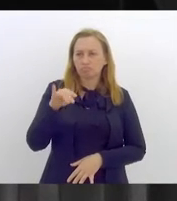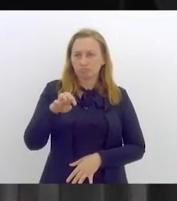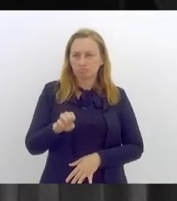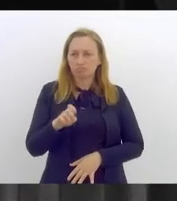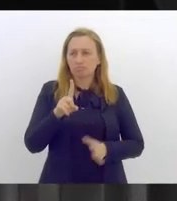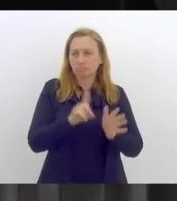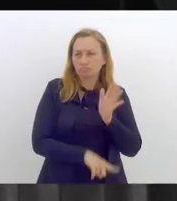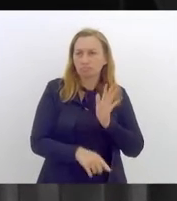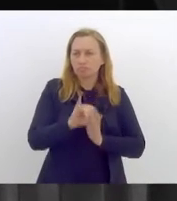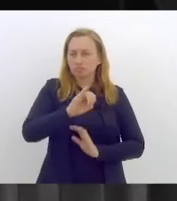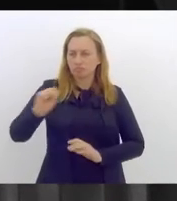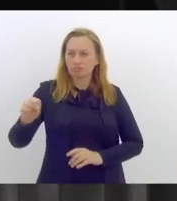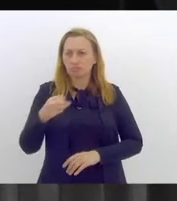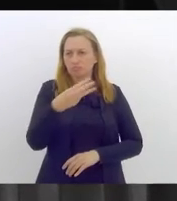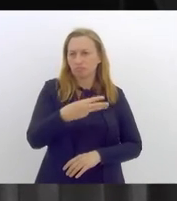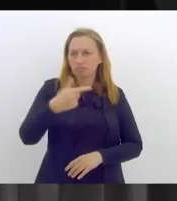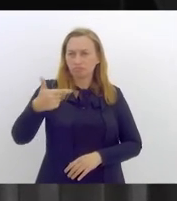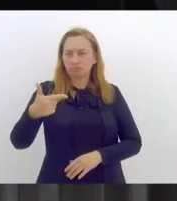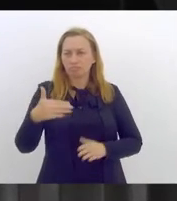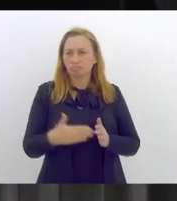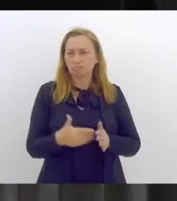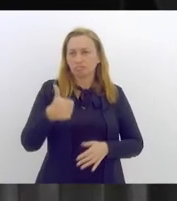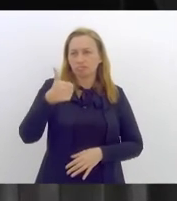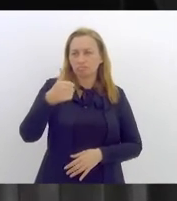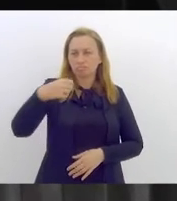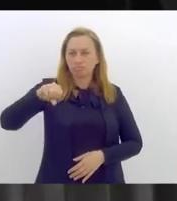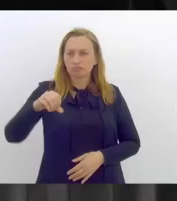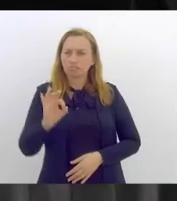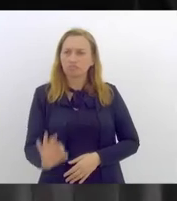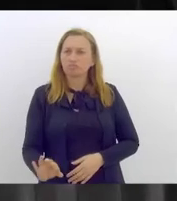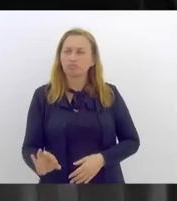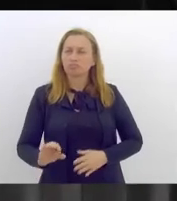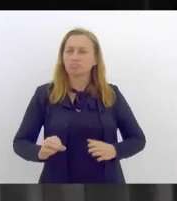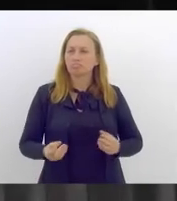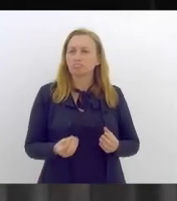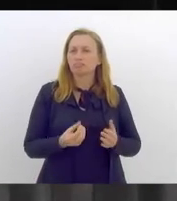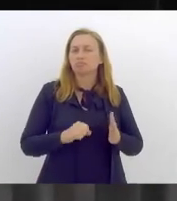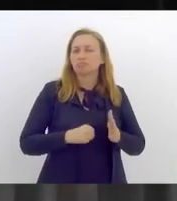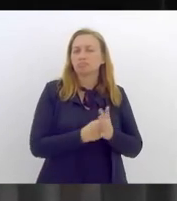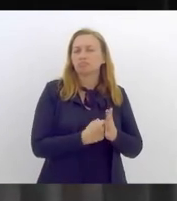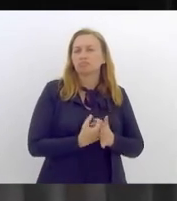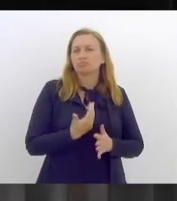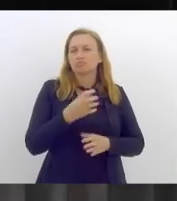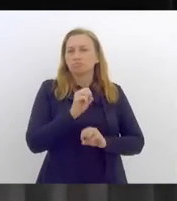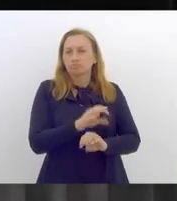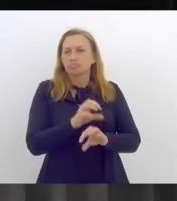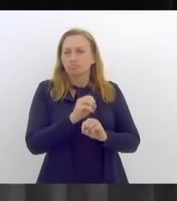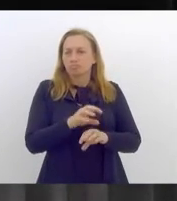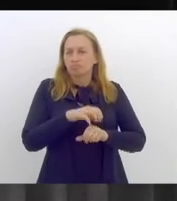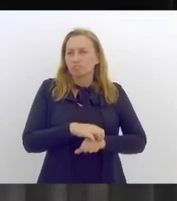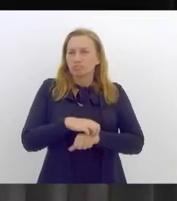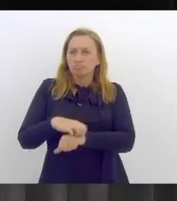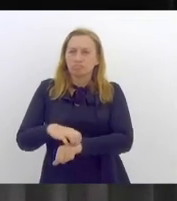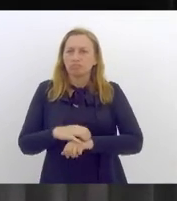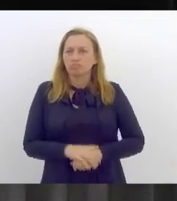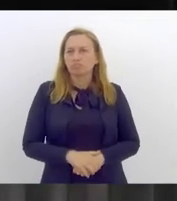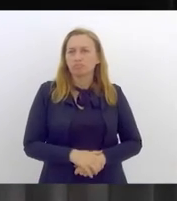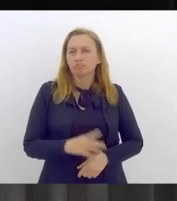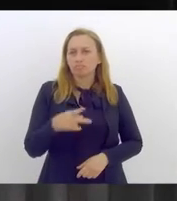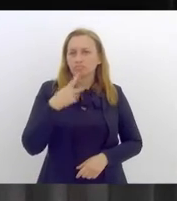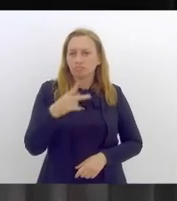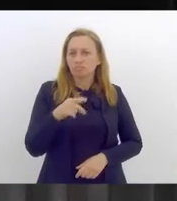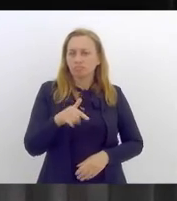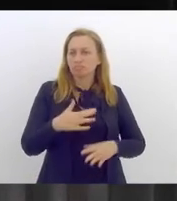de 32% para 19%. E o impacto disso na educação, no transporte, Se falou aqui